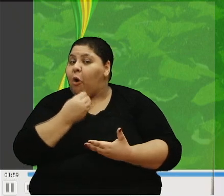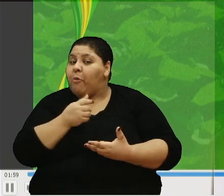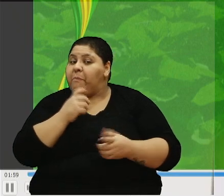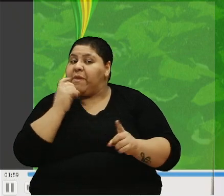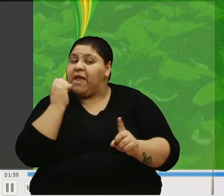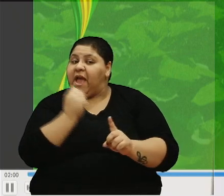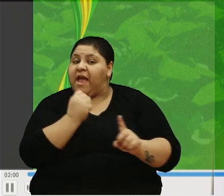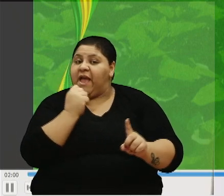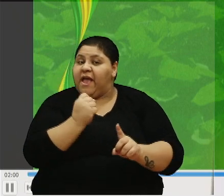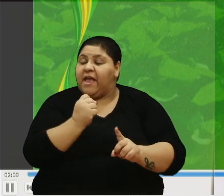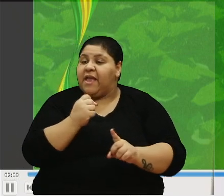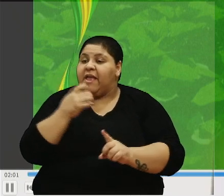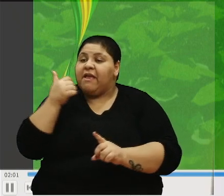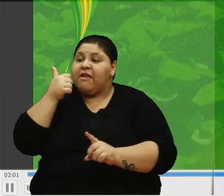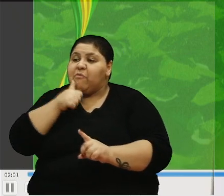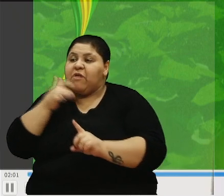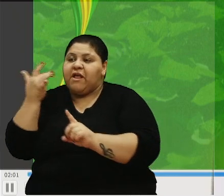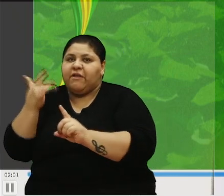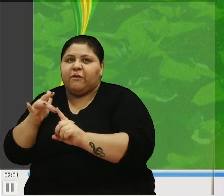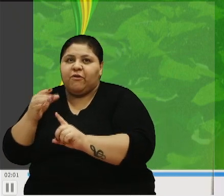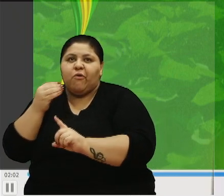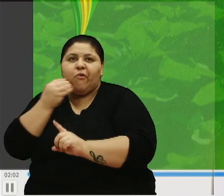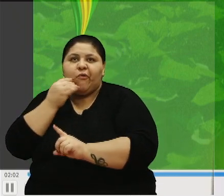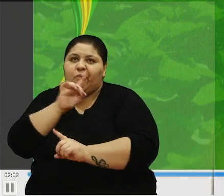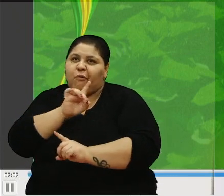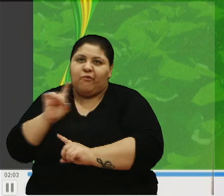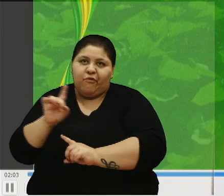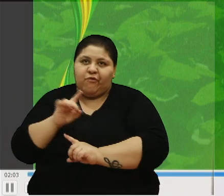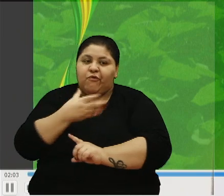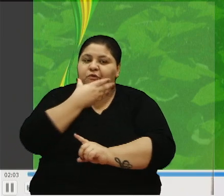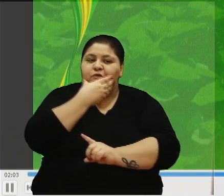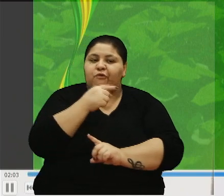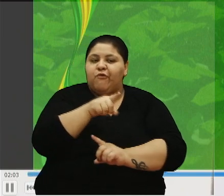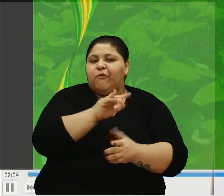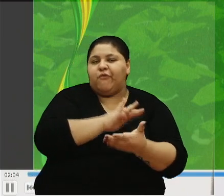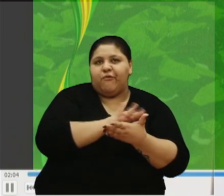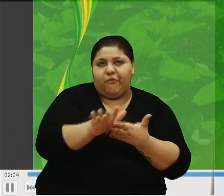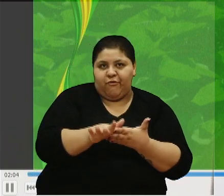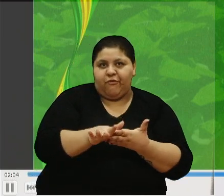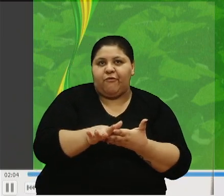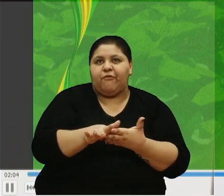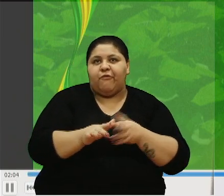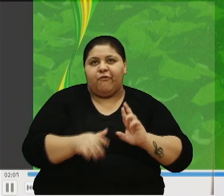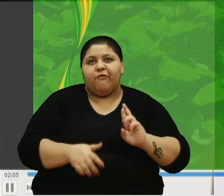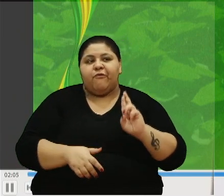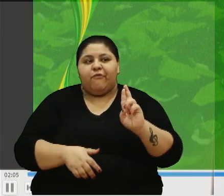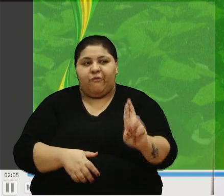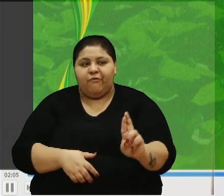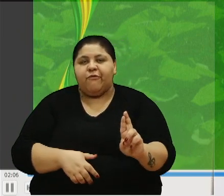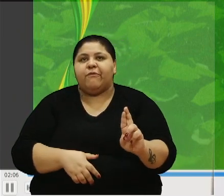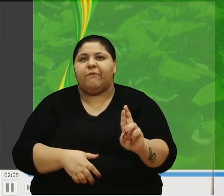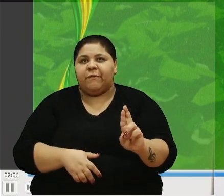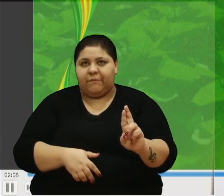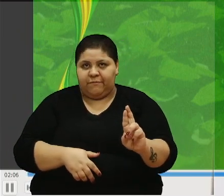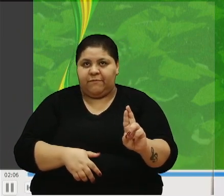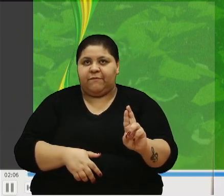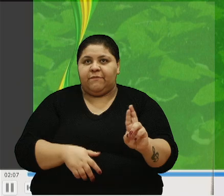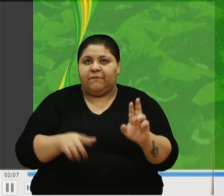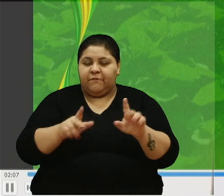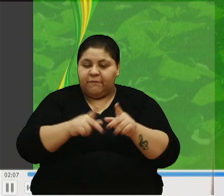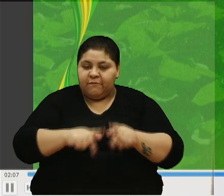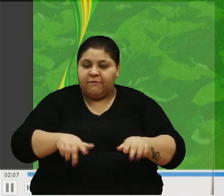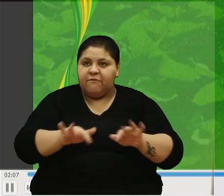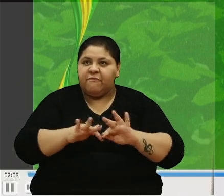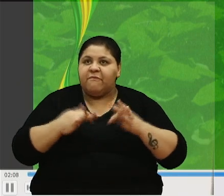as mulheres como vítimas? Certamente, meus caros, não são os homens assassinados, que representam a sua maioria, nem as famílias que perdem